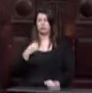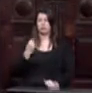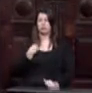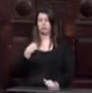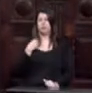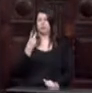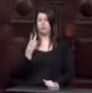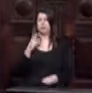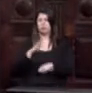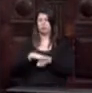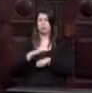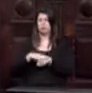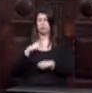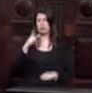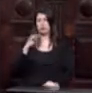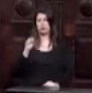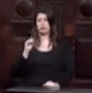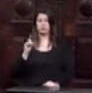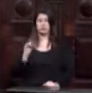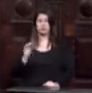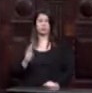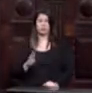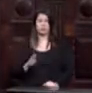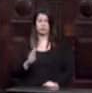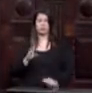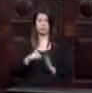2, de autoria da bancada do PSDB, deputado Luiz Paulo.